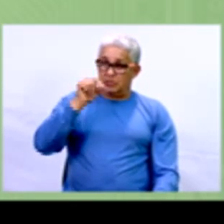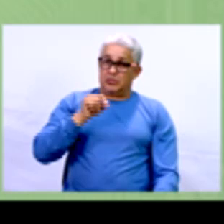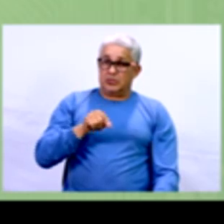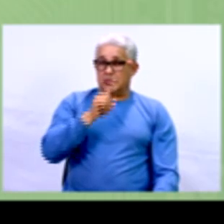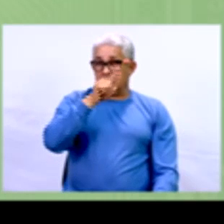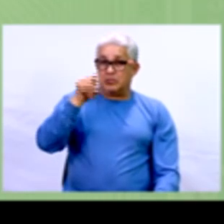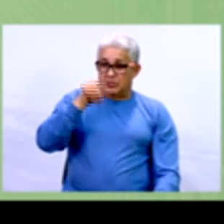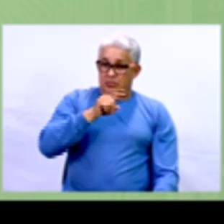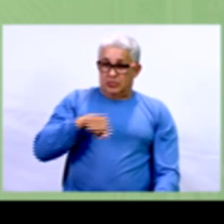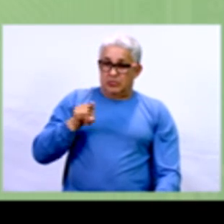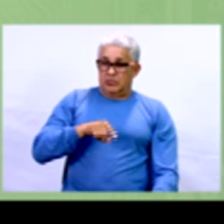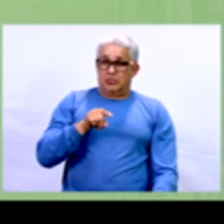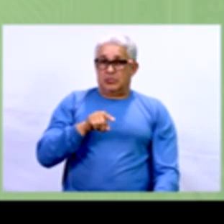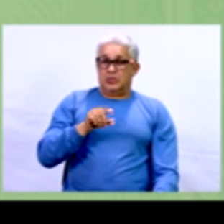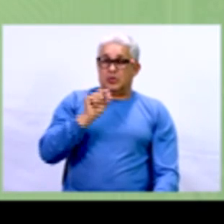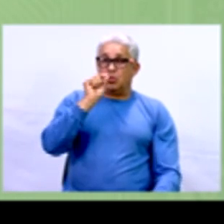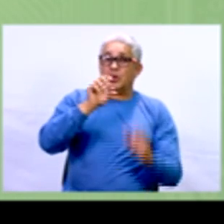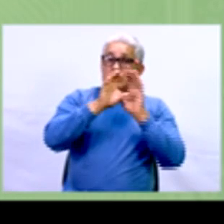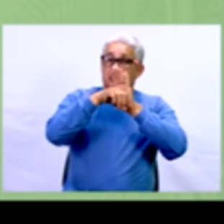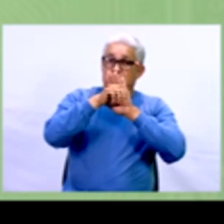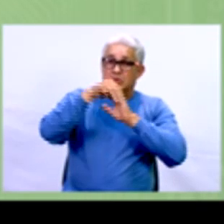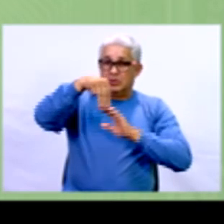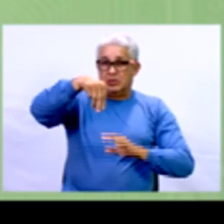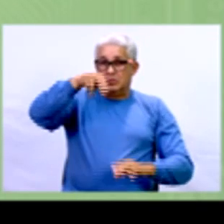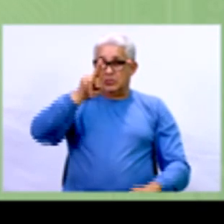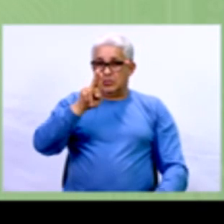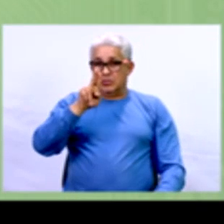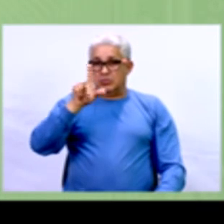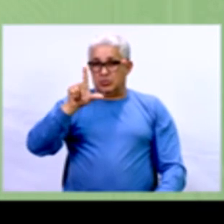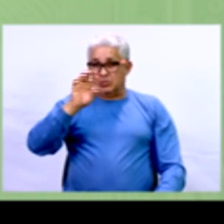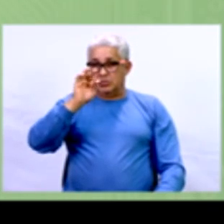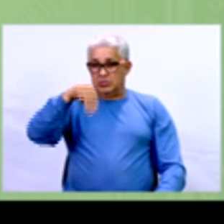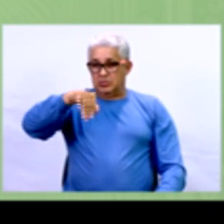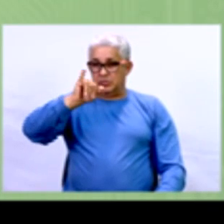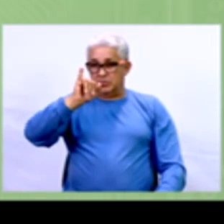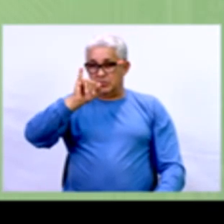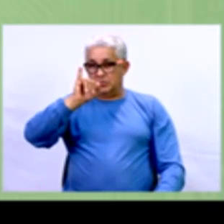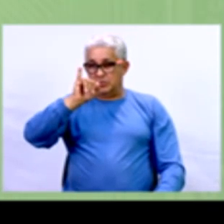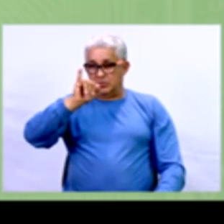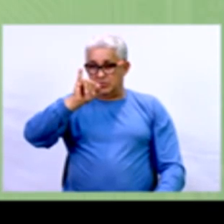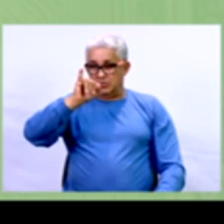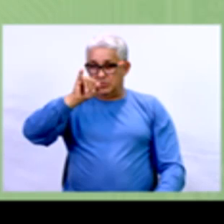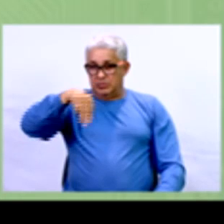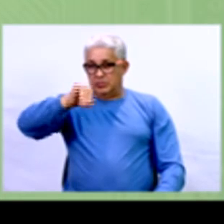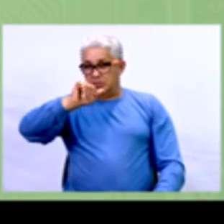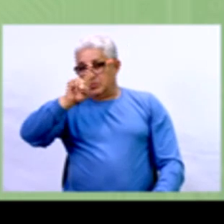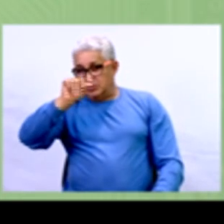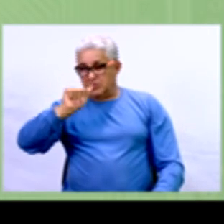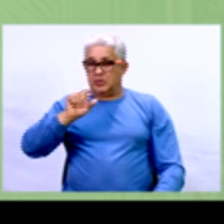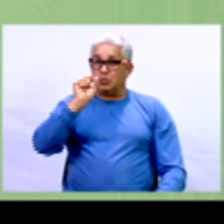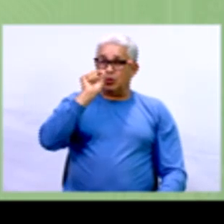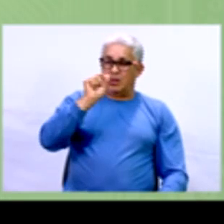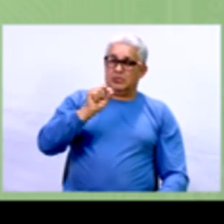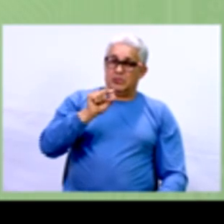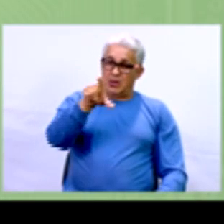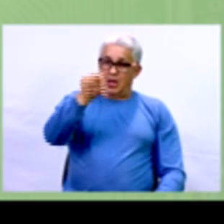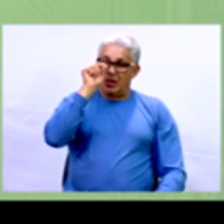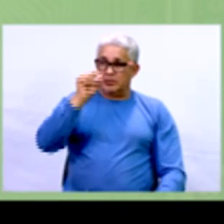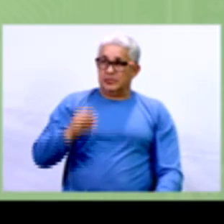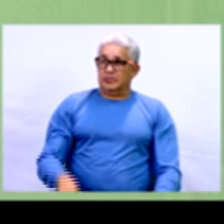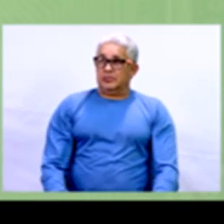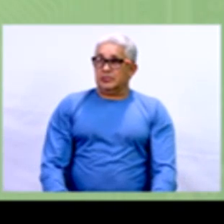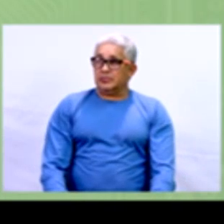alternativa que define multimídia. Então, é uma alternativa com múltipla escolha para vocês definirem o que é multimídia.